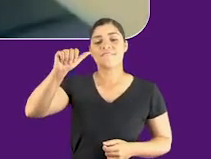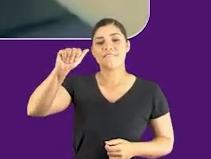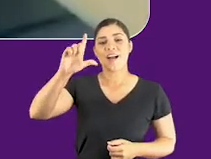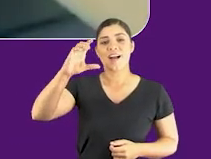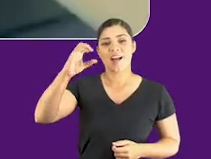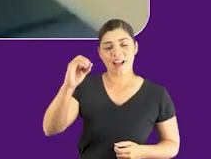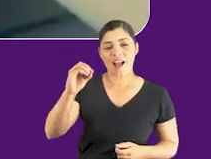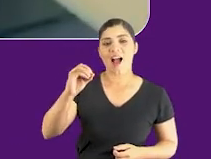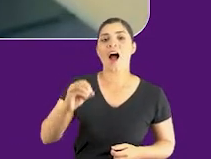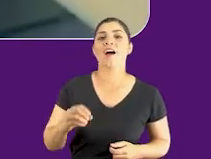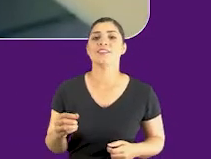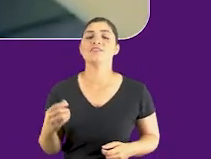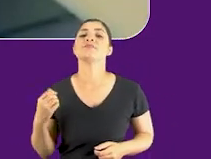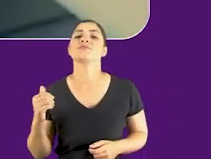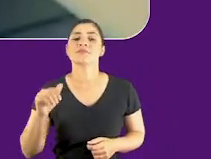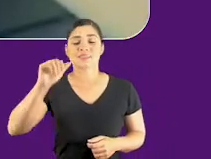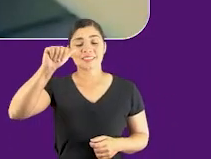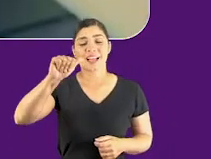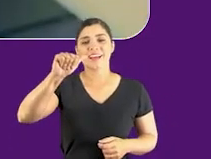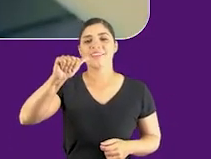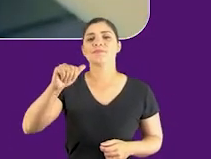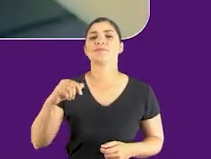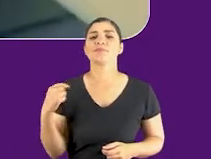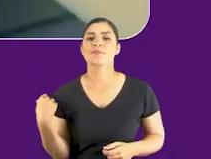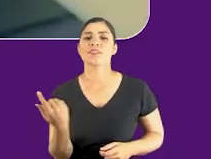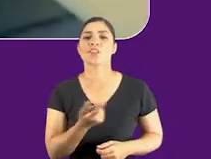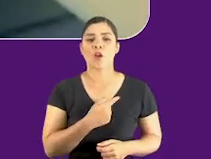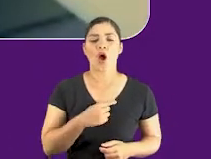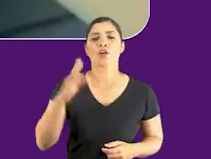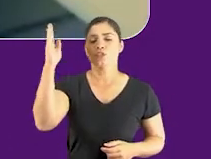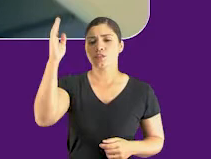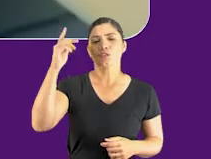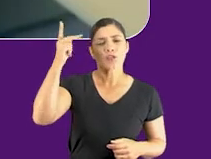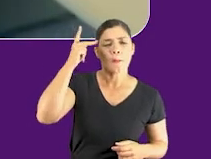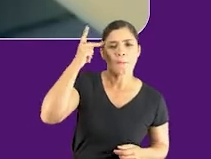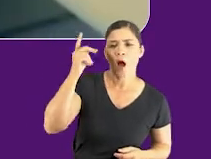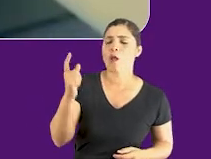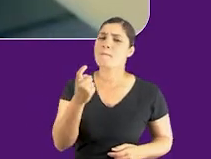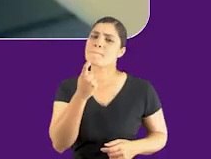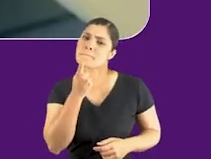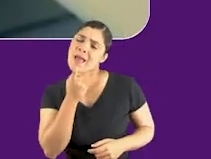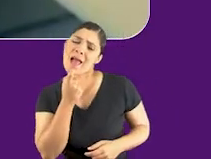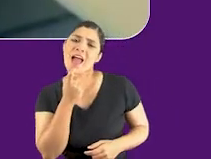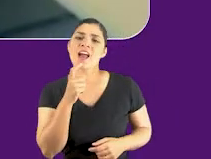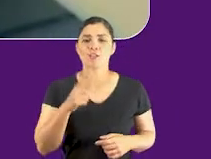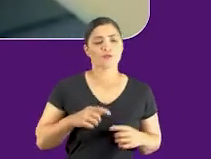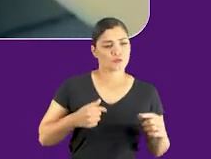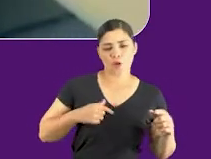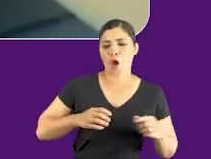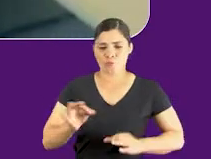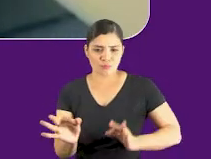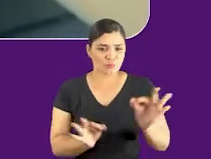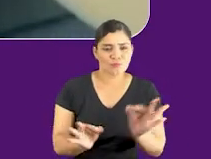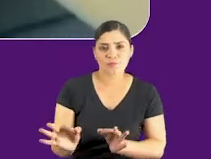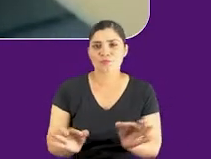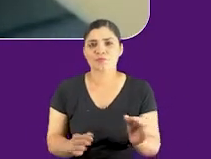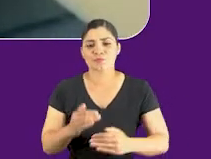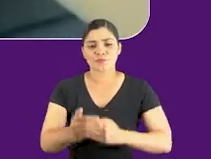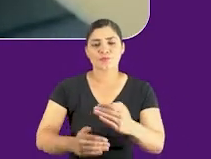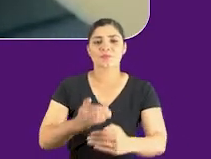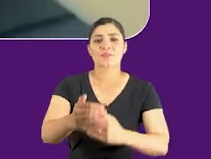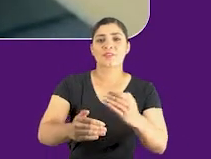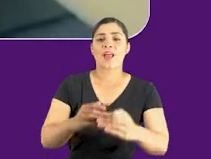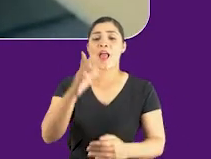próximo da matéria-prima e Araras era relativamente próximo de São Paulo onde tinha no mercado vendedor sa31 nós desenvolvemos